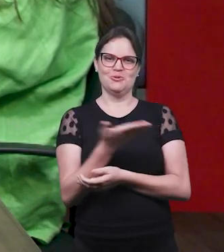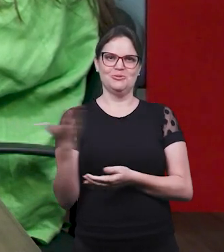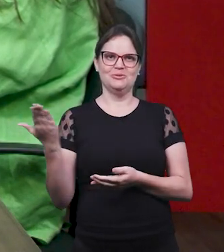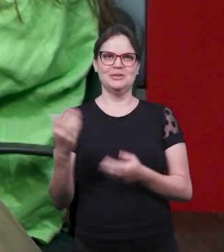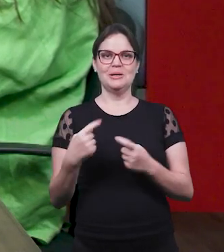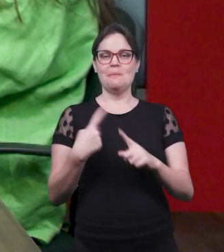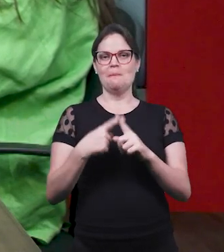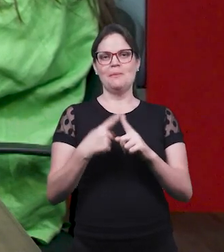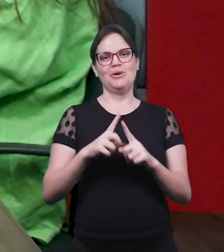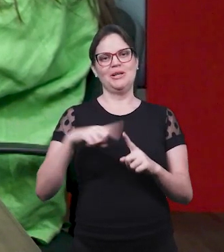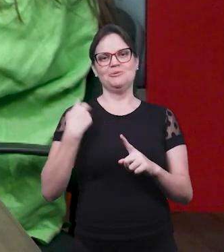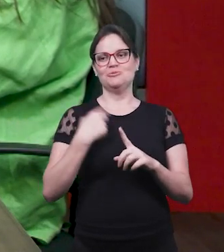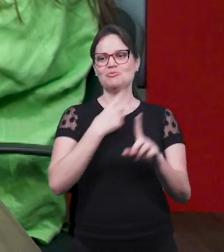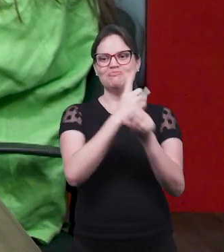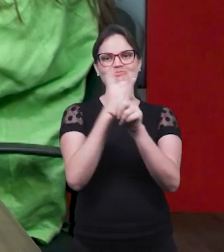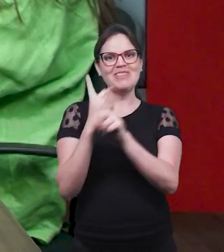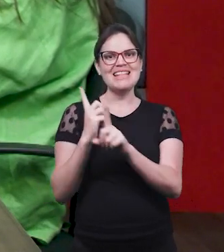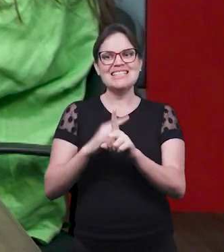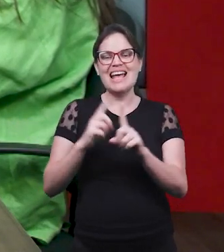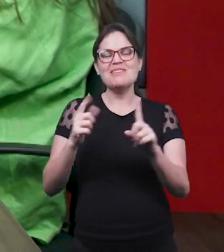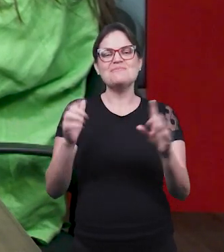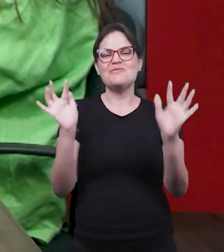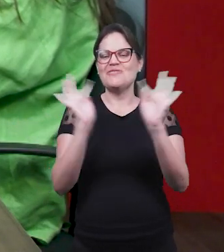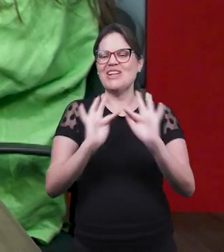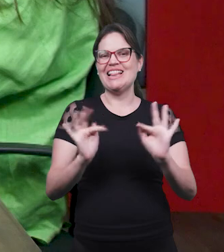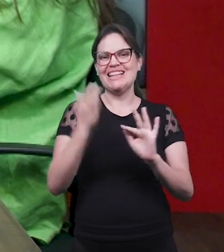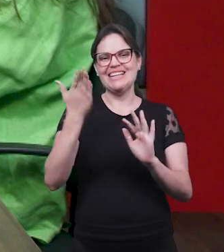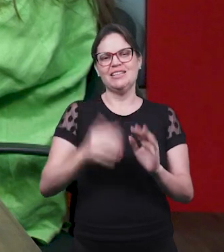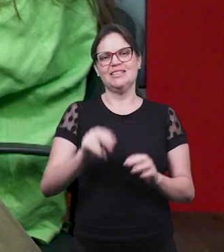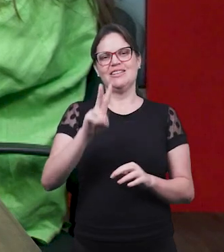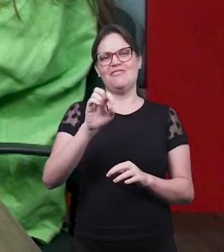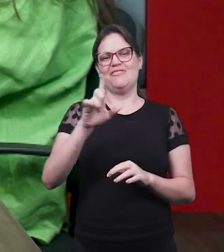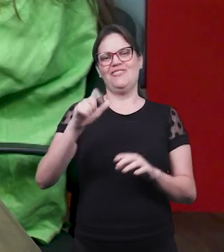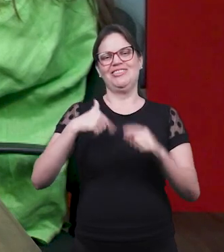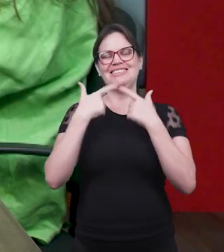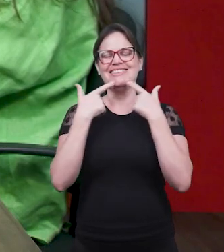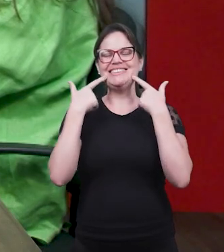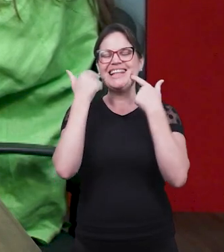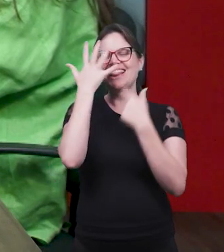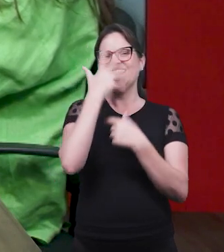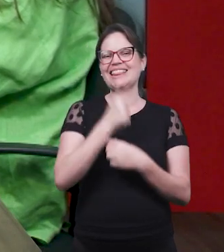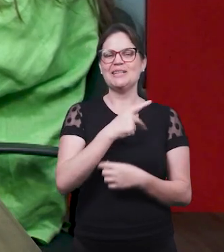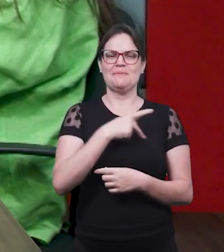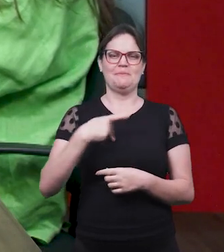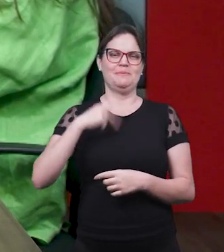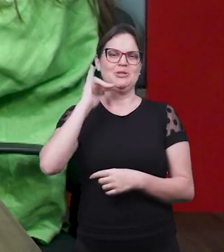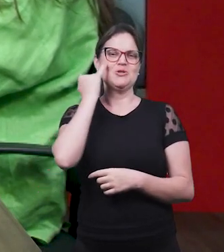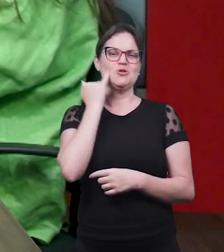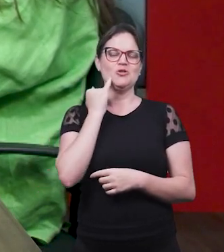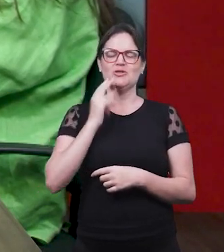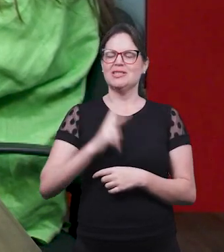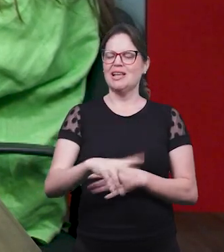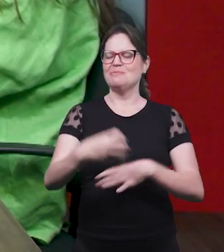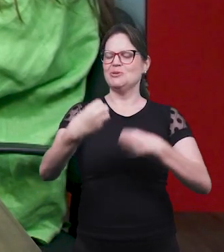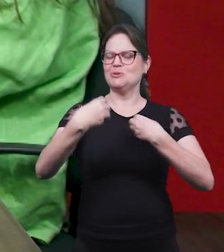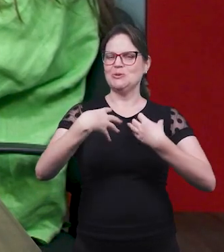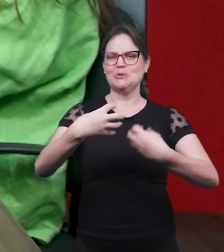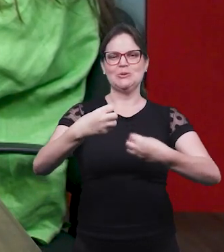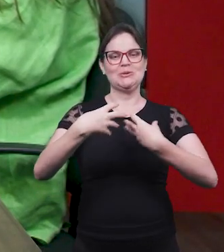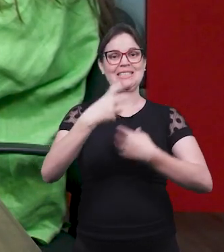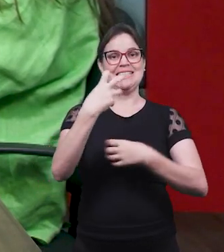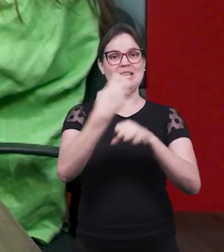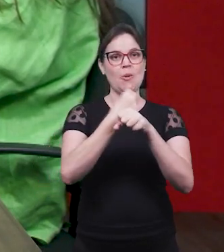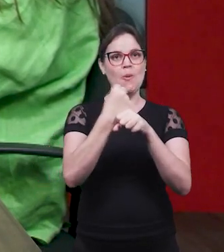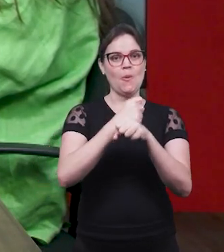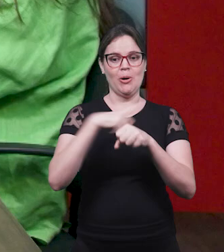um encontro muito alegre, Valéria sempre com esse sorriso lindo, o pastor Josias que tanto tem nos ensinado ao longo desses 5